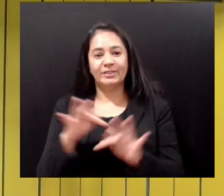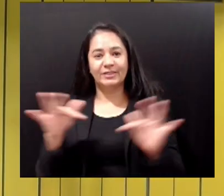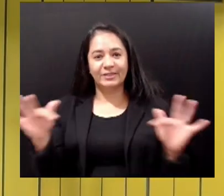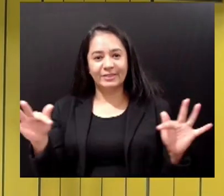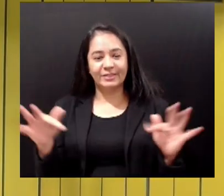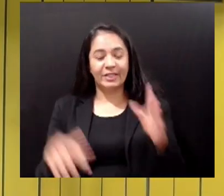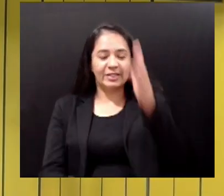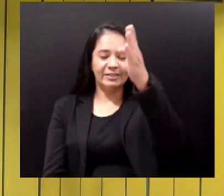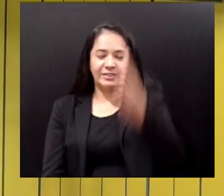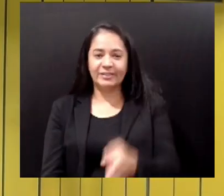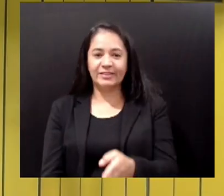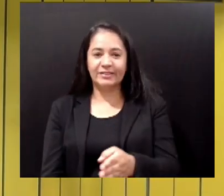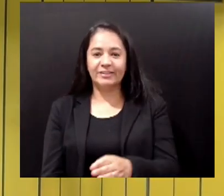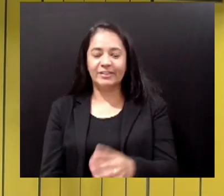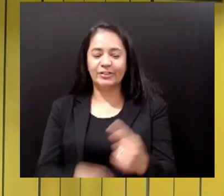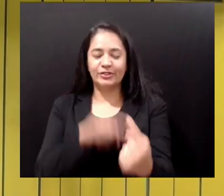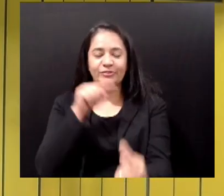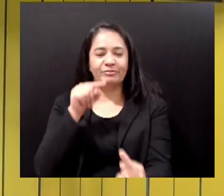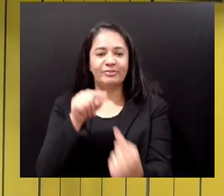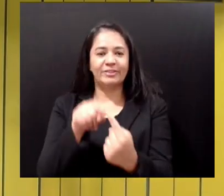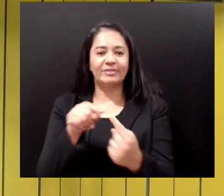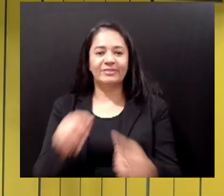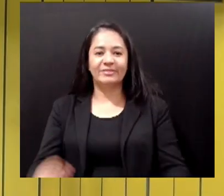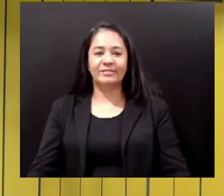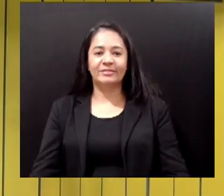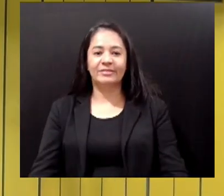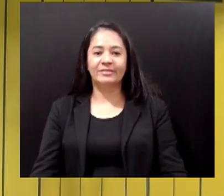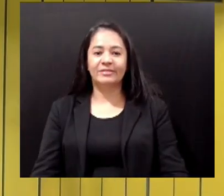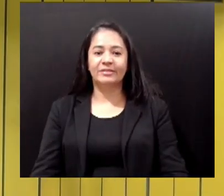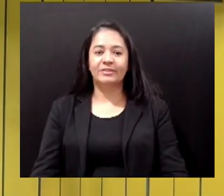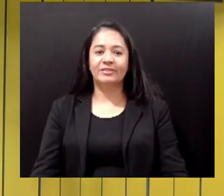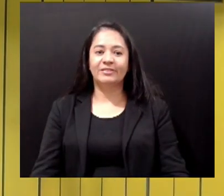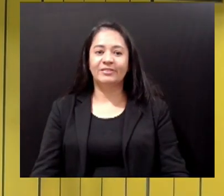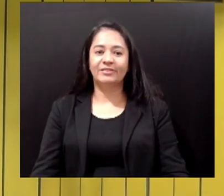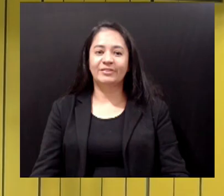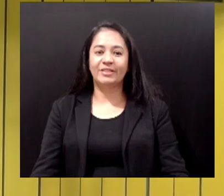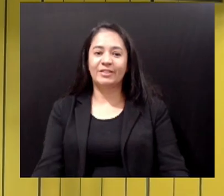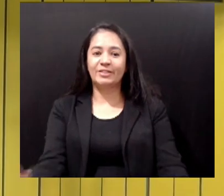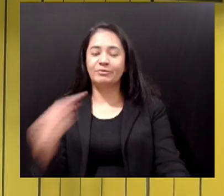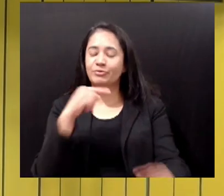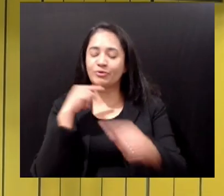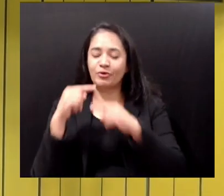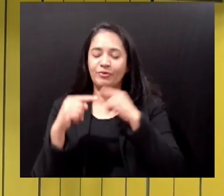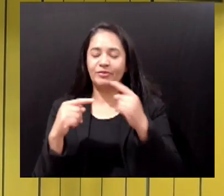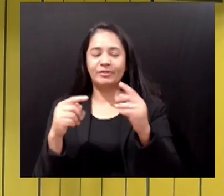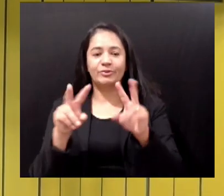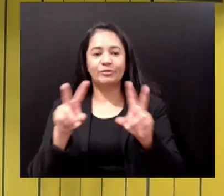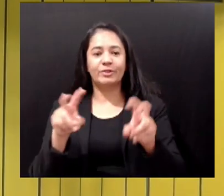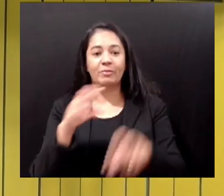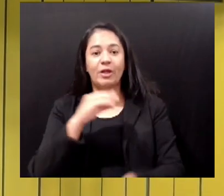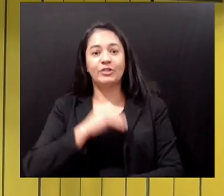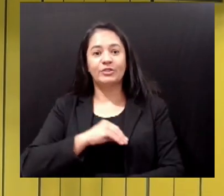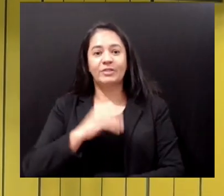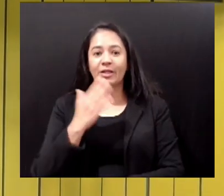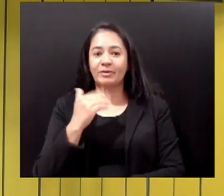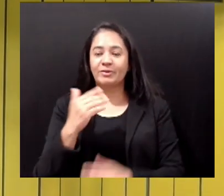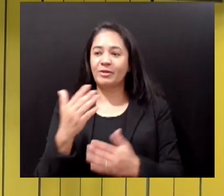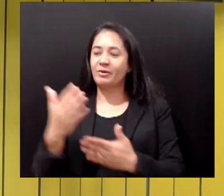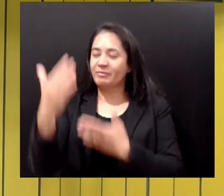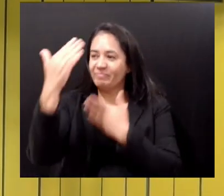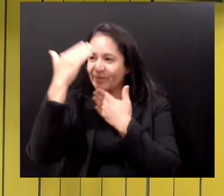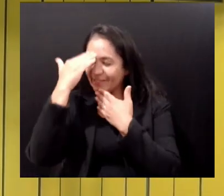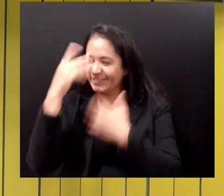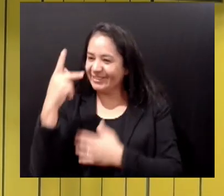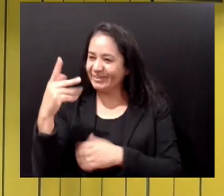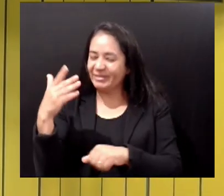direta e objetiva as dúvidas, né, sobre a pensão alimentícia. Gostaria de agradecer a sua